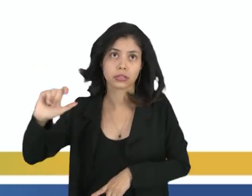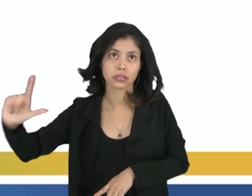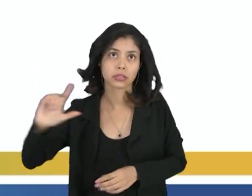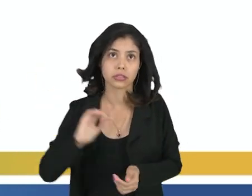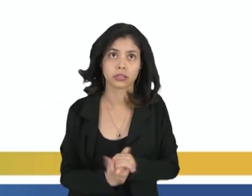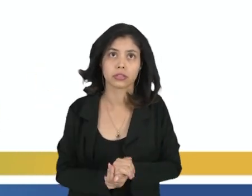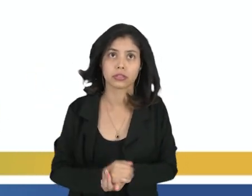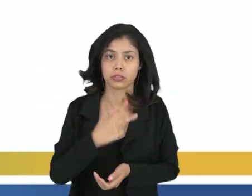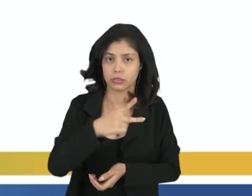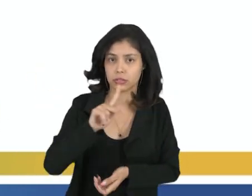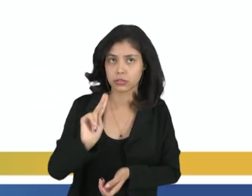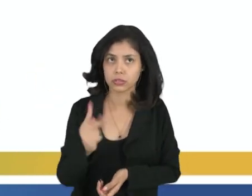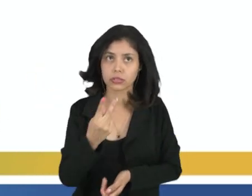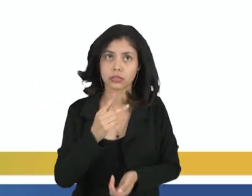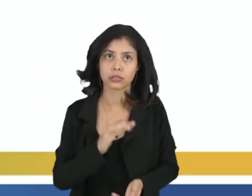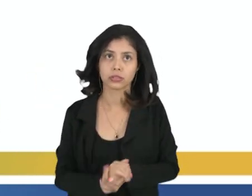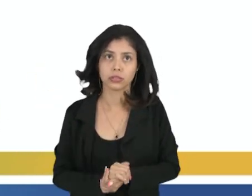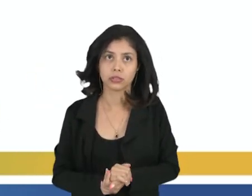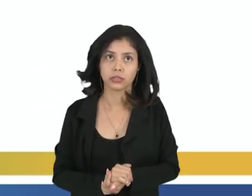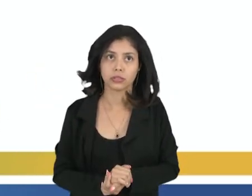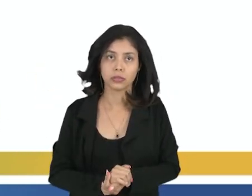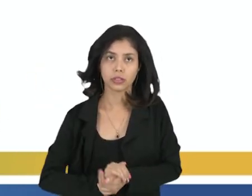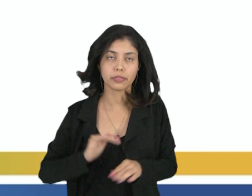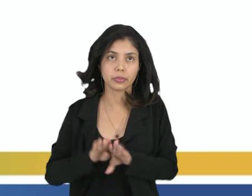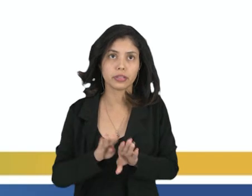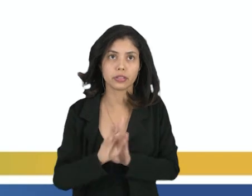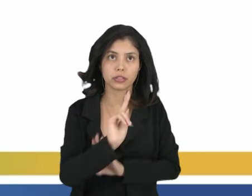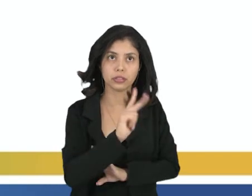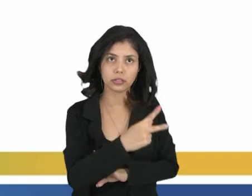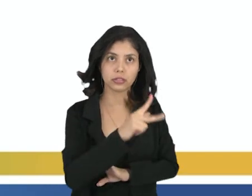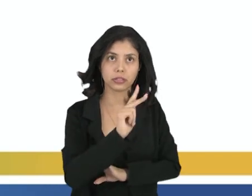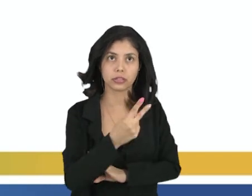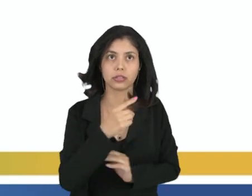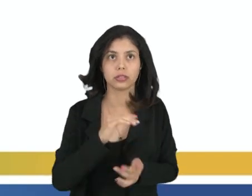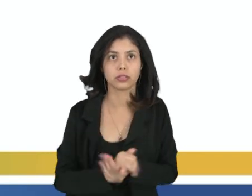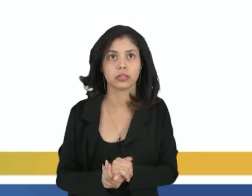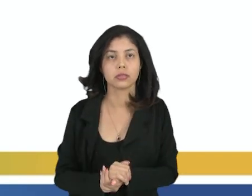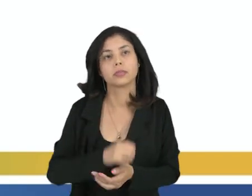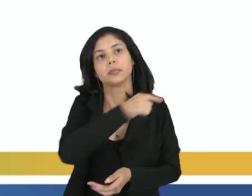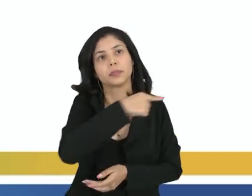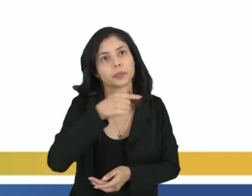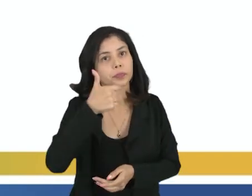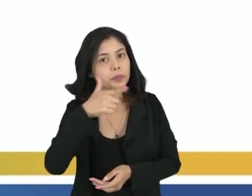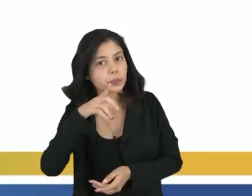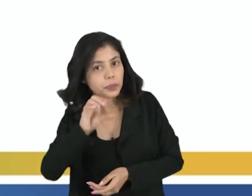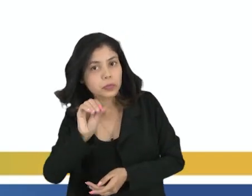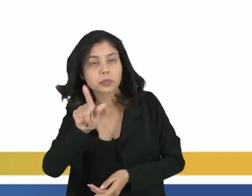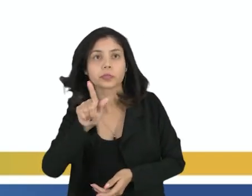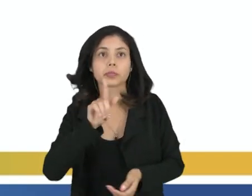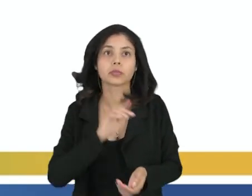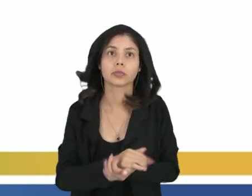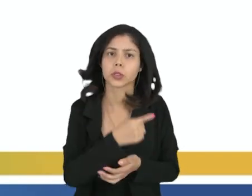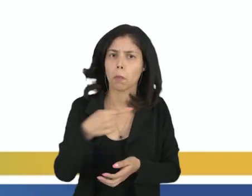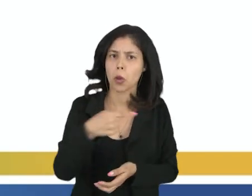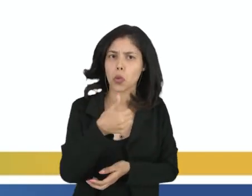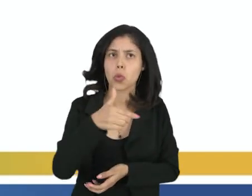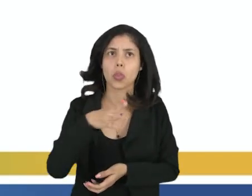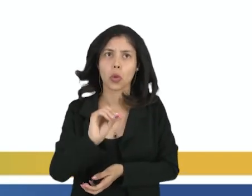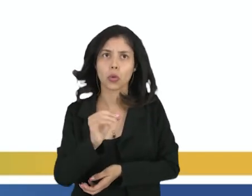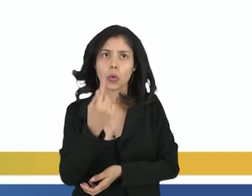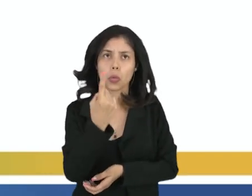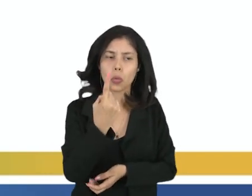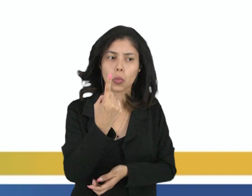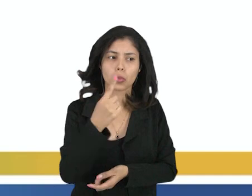litro. Então, para pH, nós temos a seguinte equação. Então, pH é igual a menos